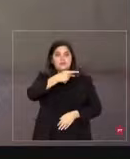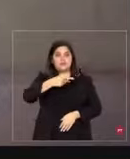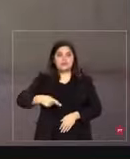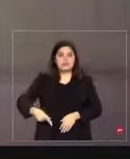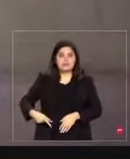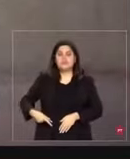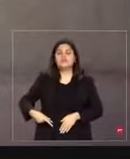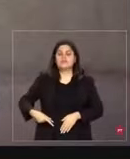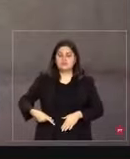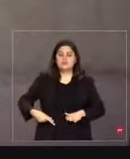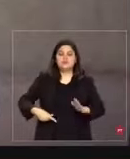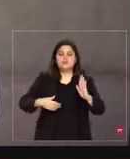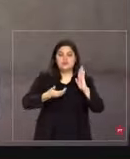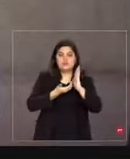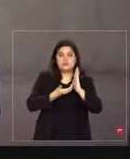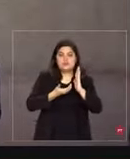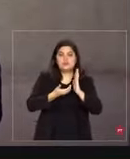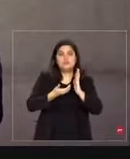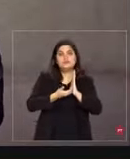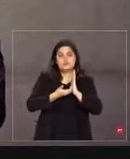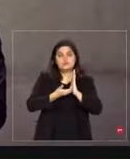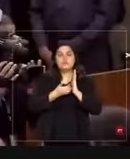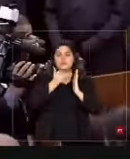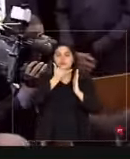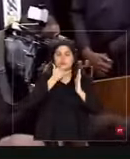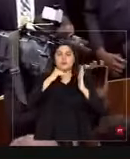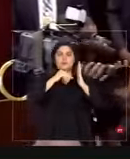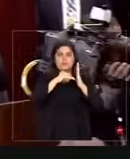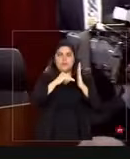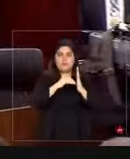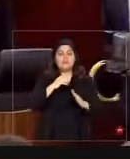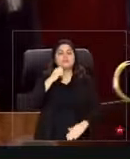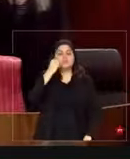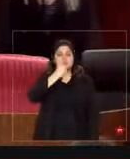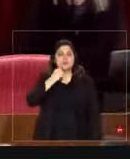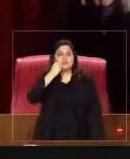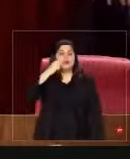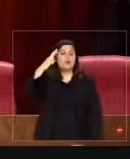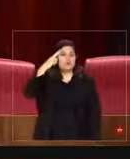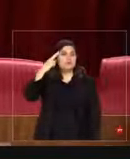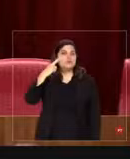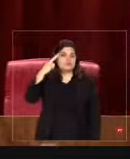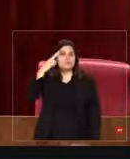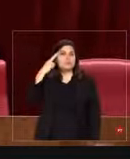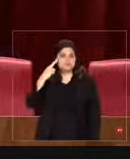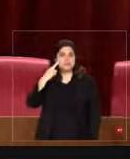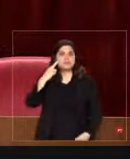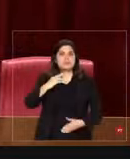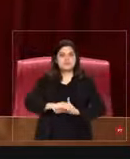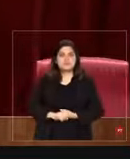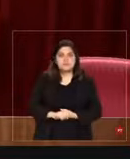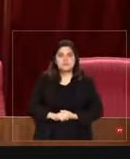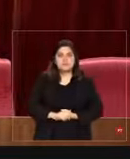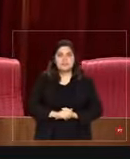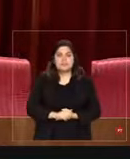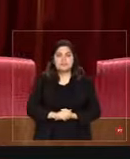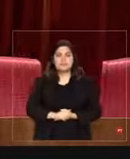de do Senado Federal, senador Rodrigo Pacheco. Moraes, presidente do Senado, Rodrigo Pacheco.